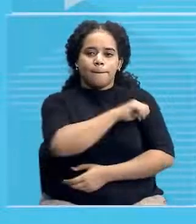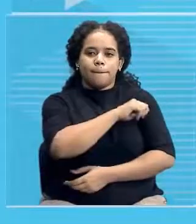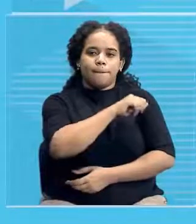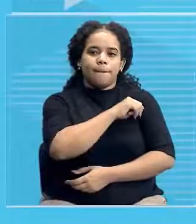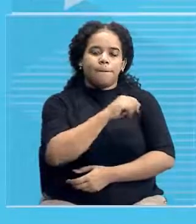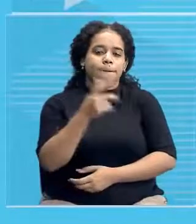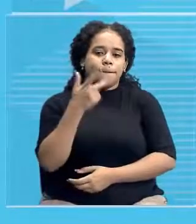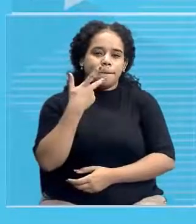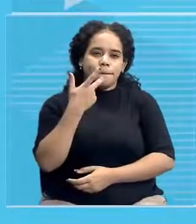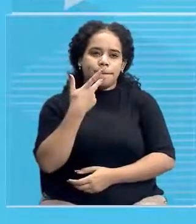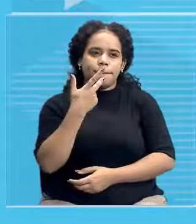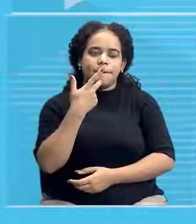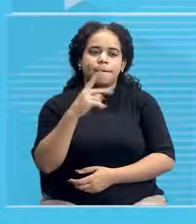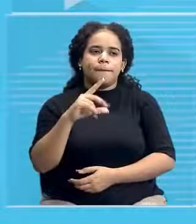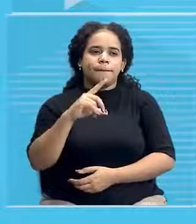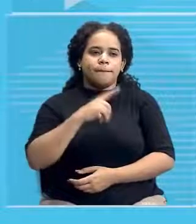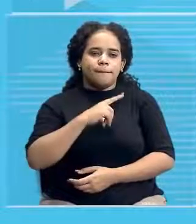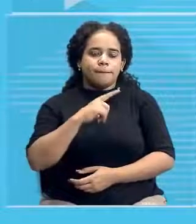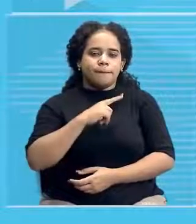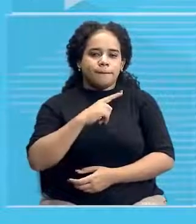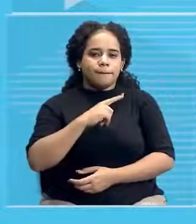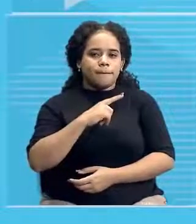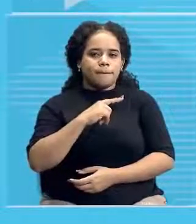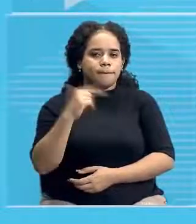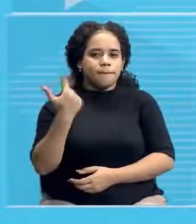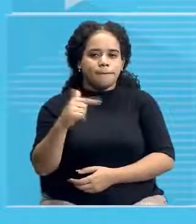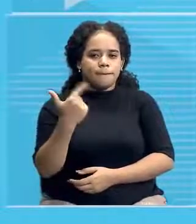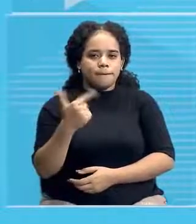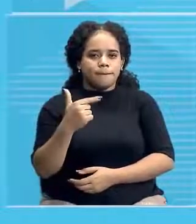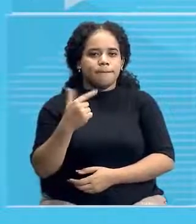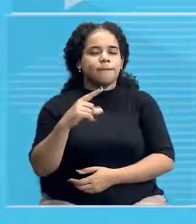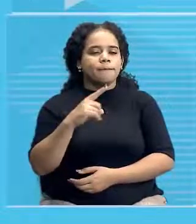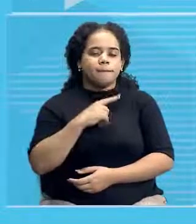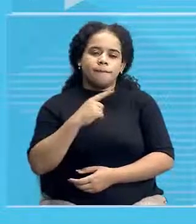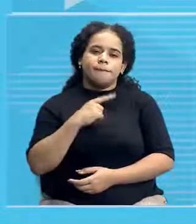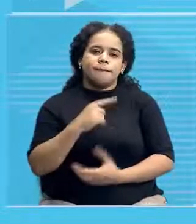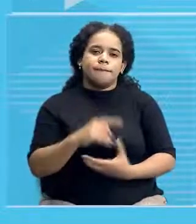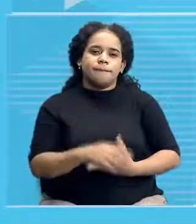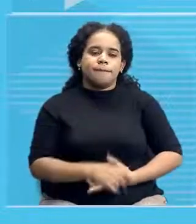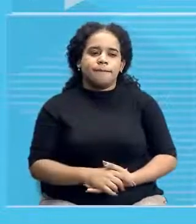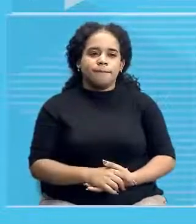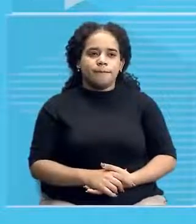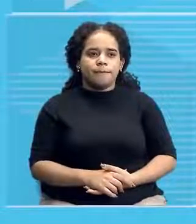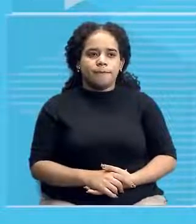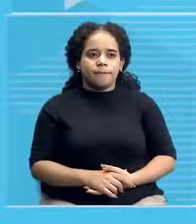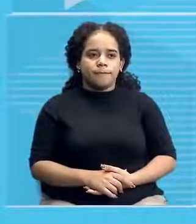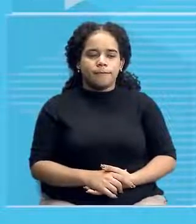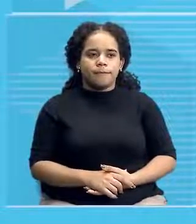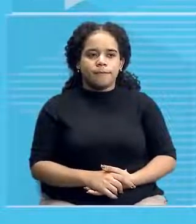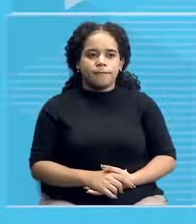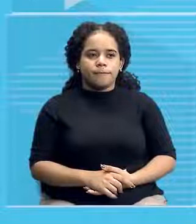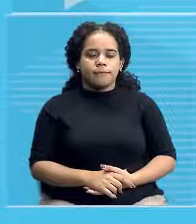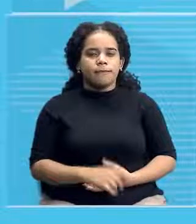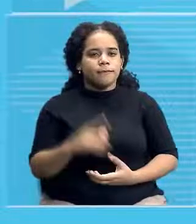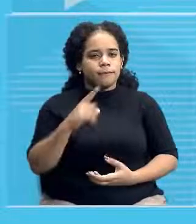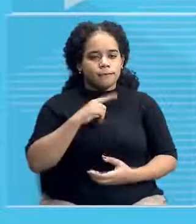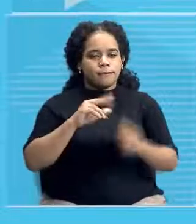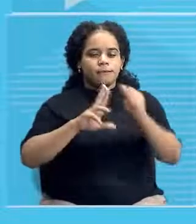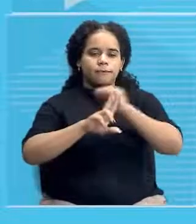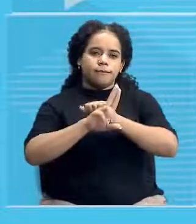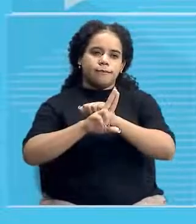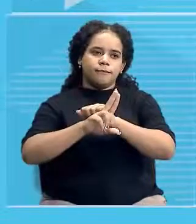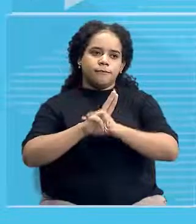tem, né? Eu acho que tem, Cauã. Eu acho que tem. Na Universidade Federal,